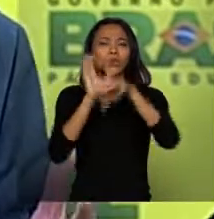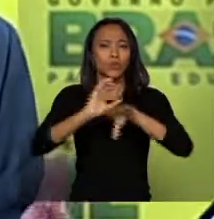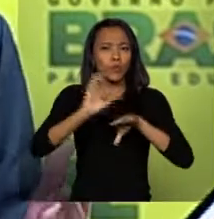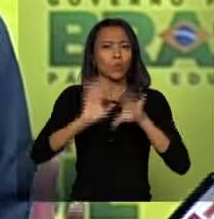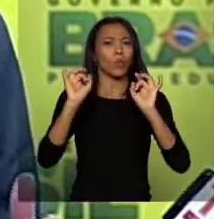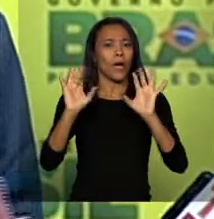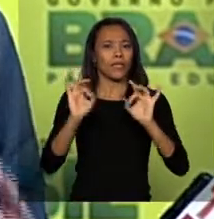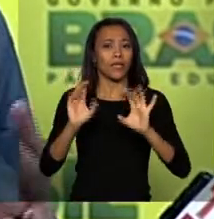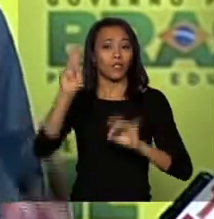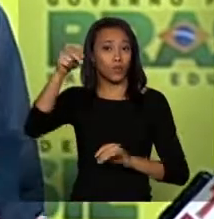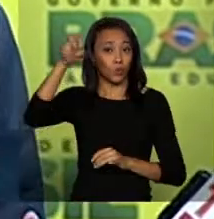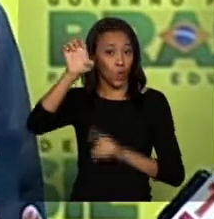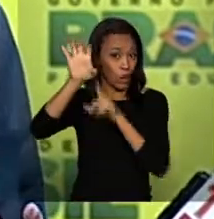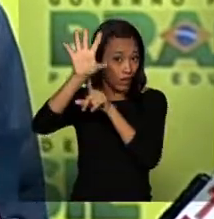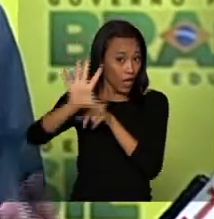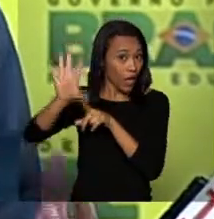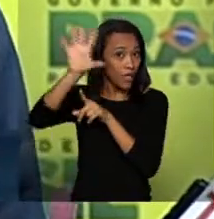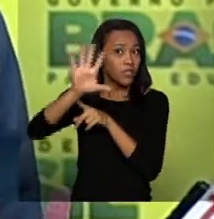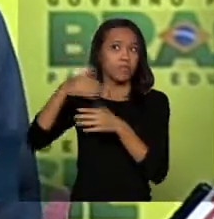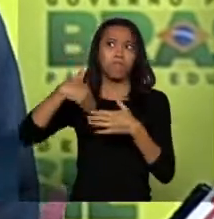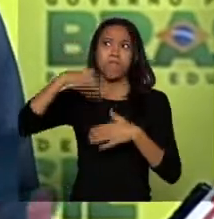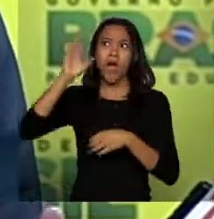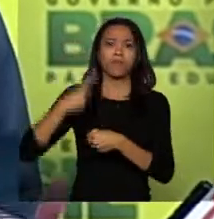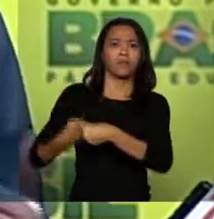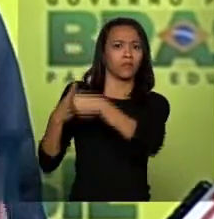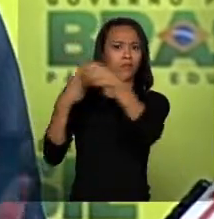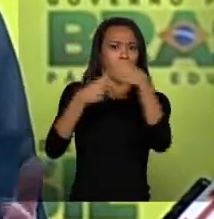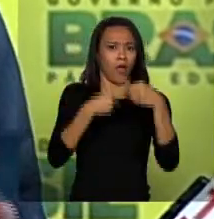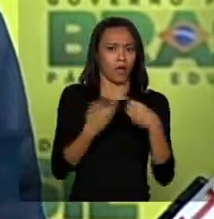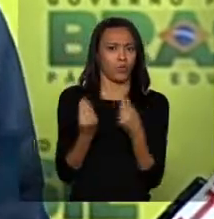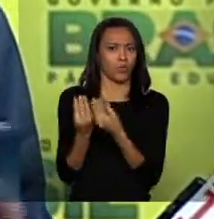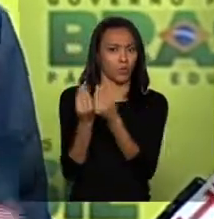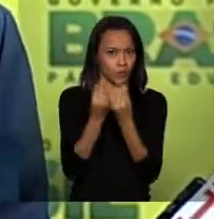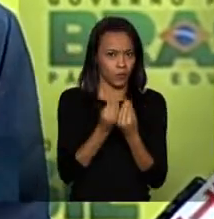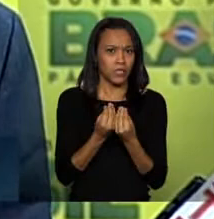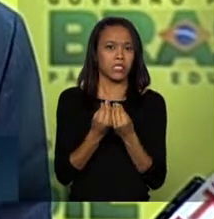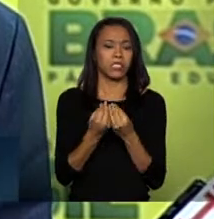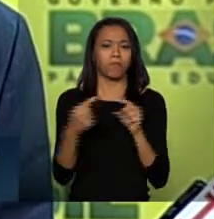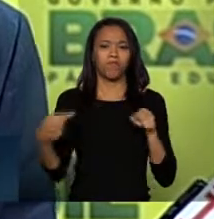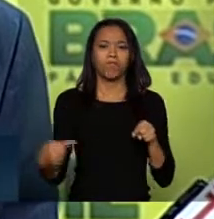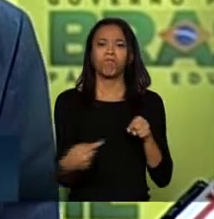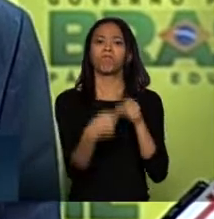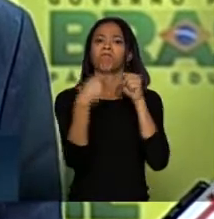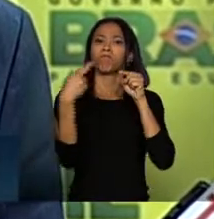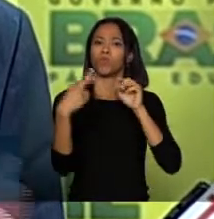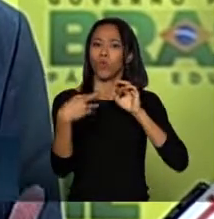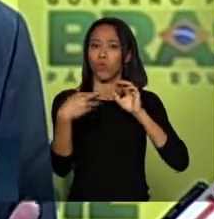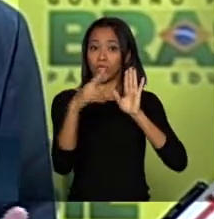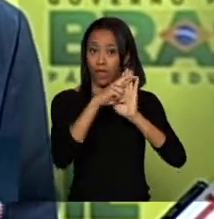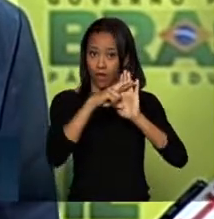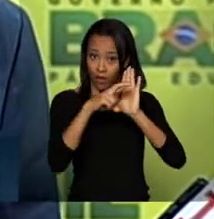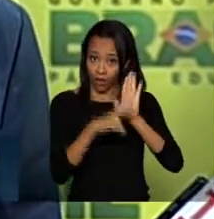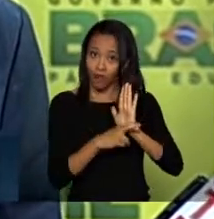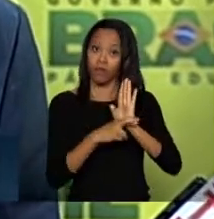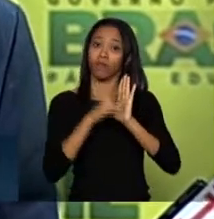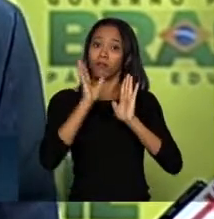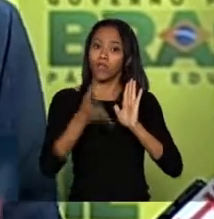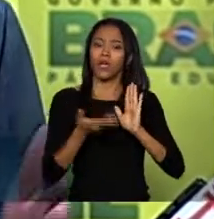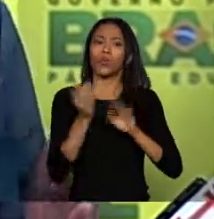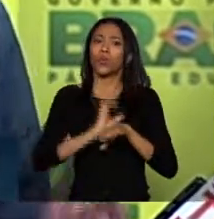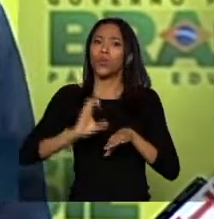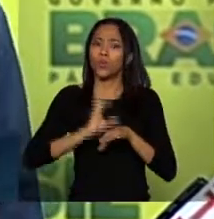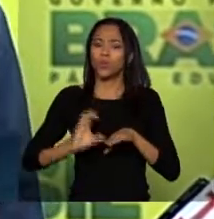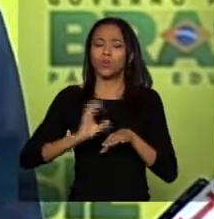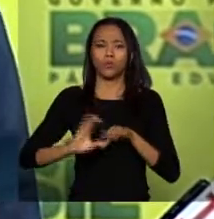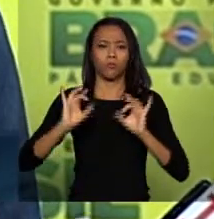e o Nordeste foi aquele que mais apresentou cidades dentro dos parâmetros dos especialistas e por ter um curso de qualidade.